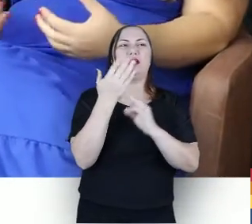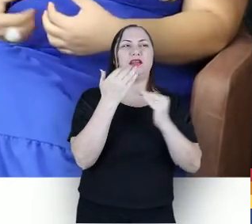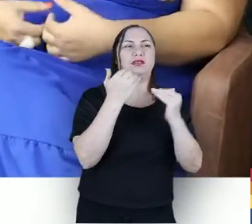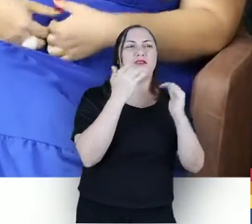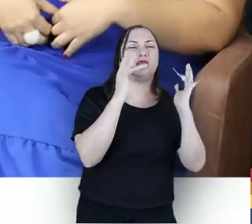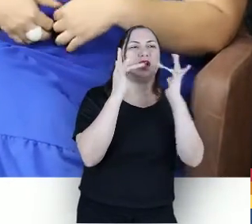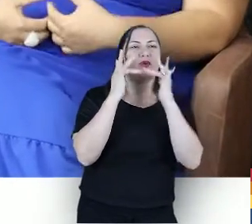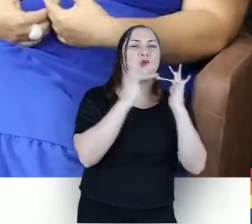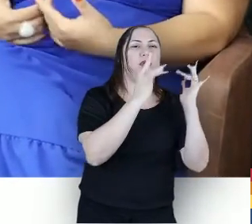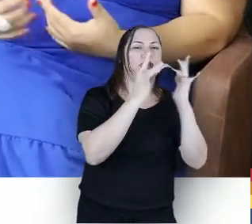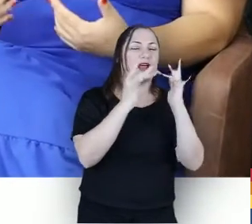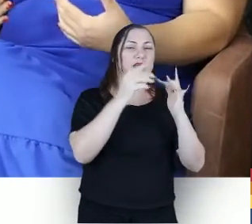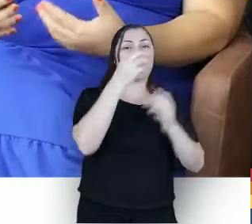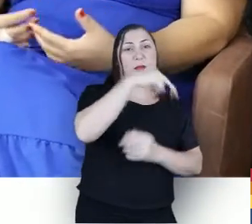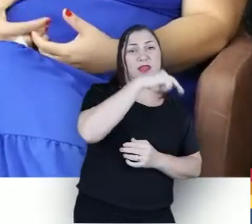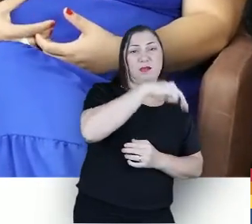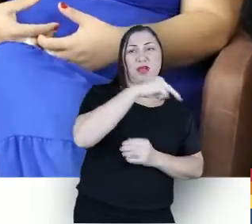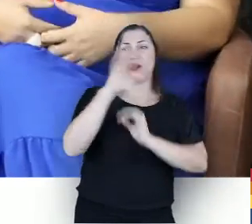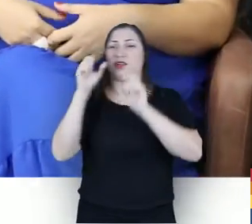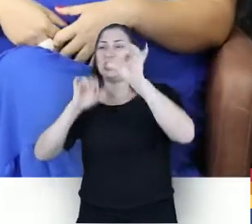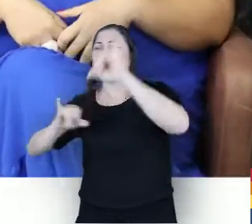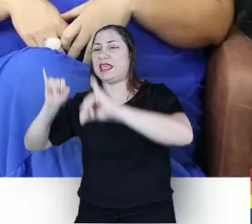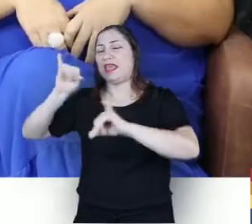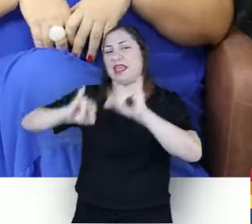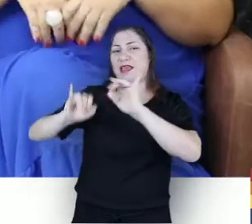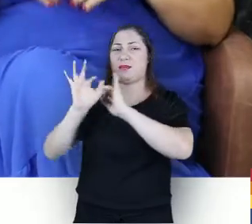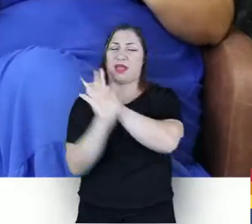lugares, né? Então você consegue ver a arte